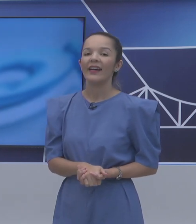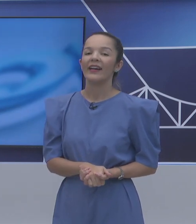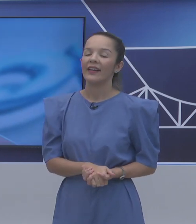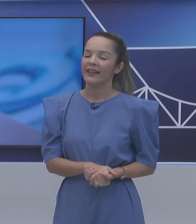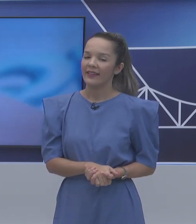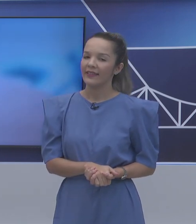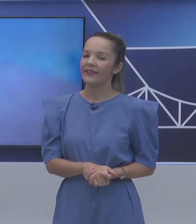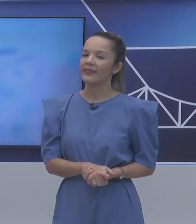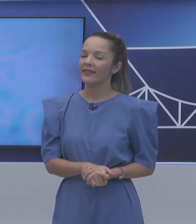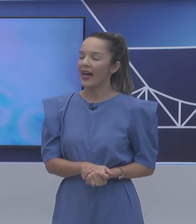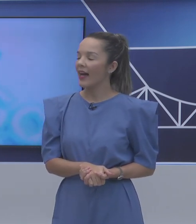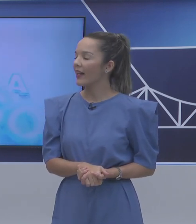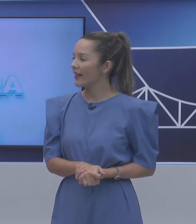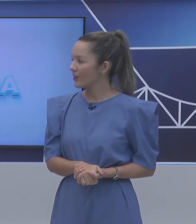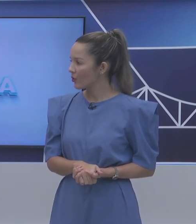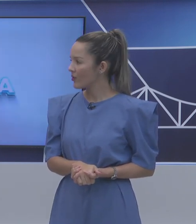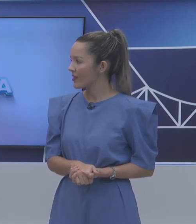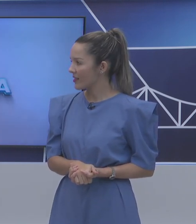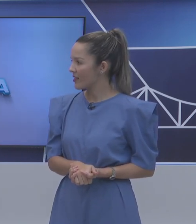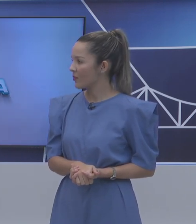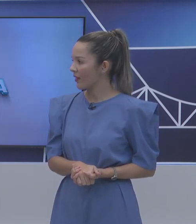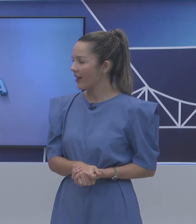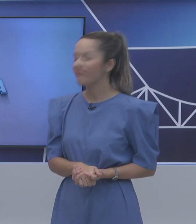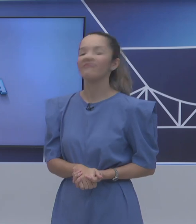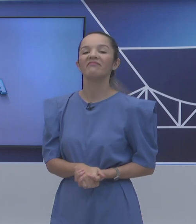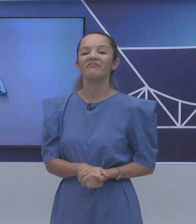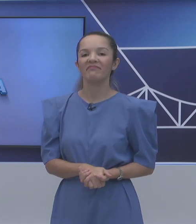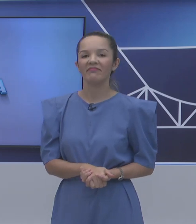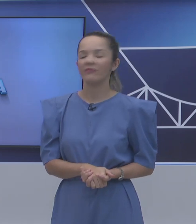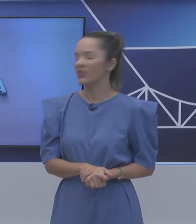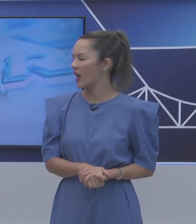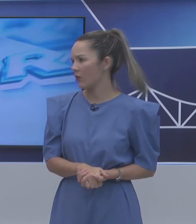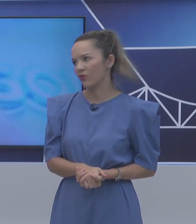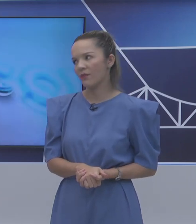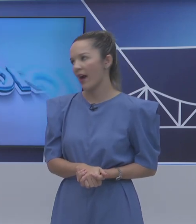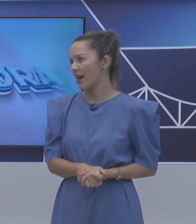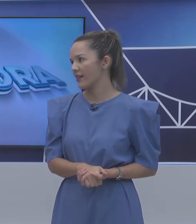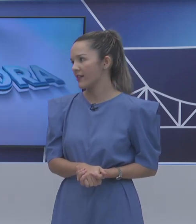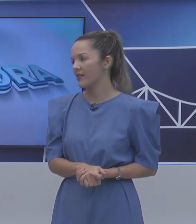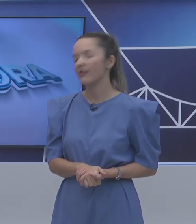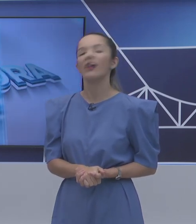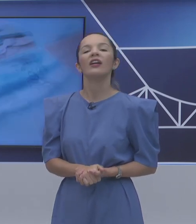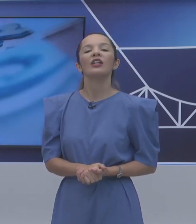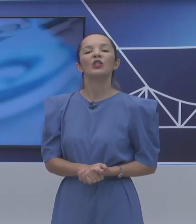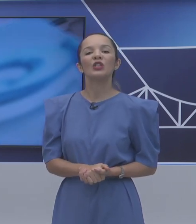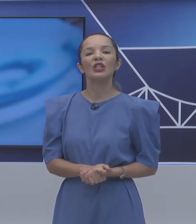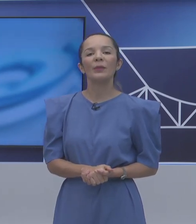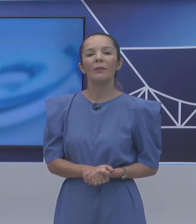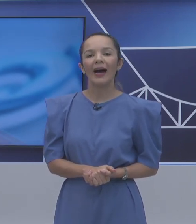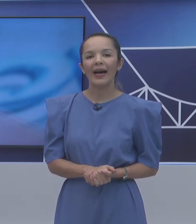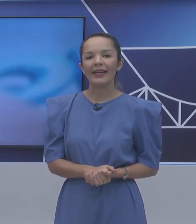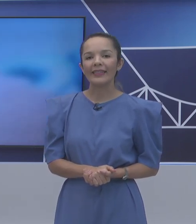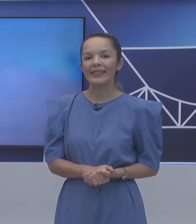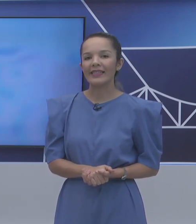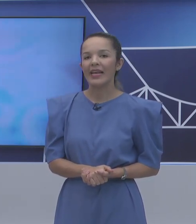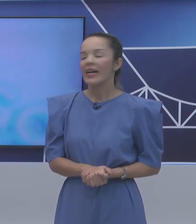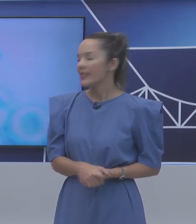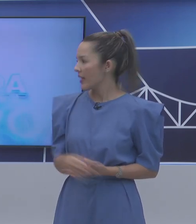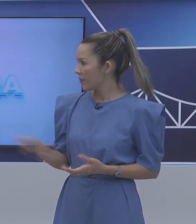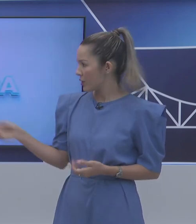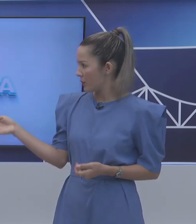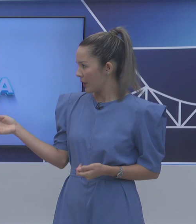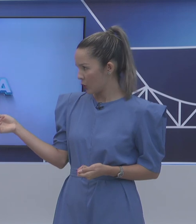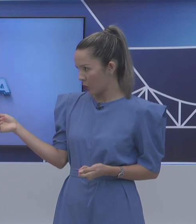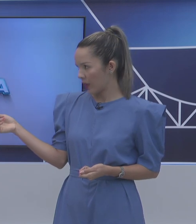você e para toda a turma que você está lá. Talentosíssimo, né? E roqueiro, viu? Não, e o demais. O papo rendeu hoje com ele lá, viu? Demais. Grande abraço.